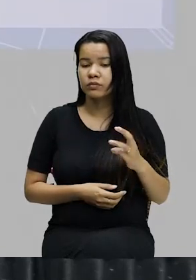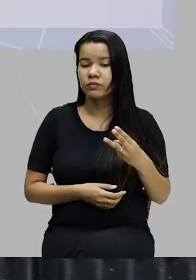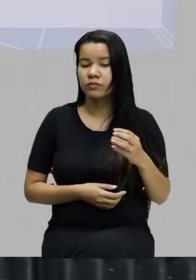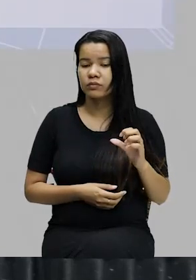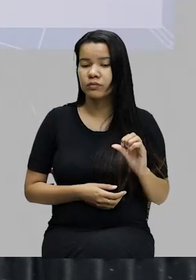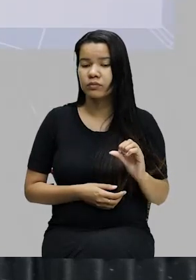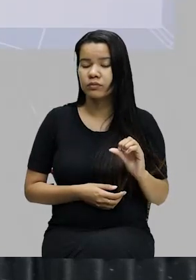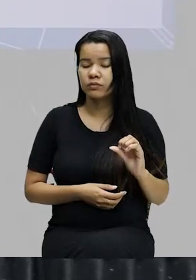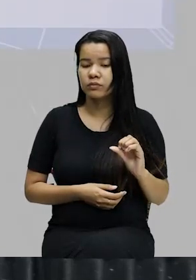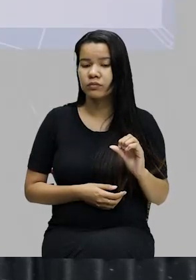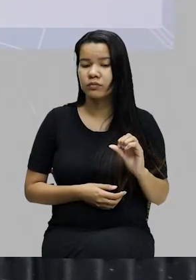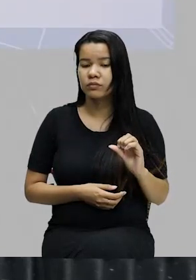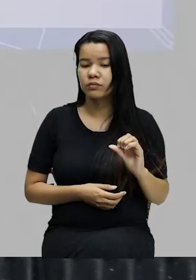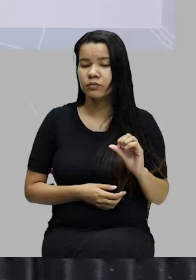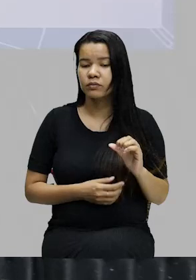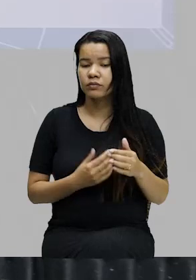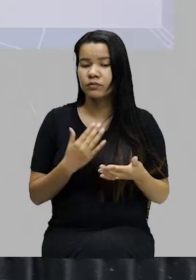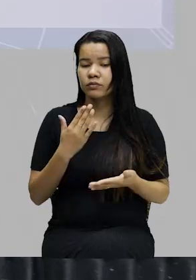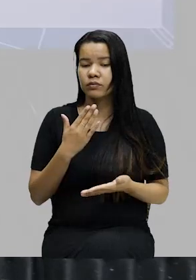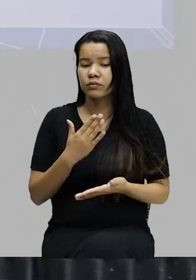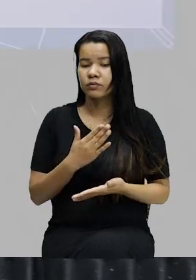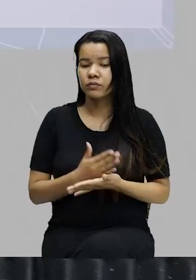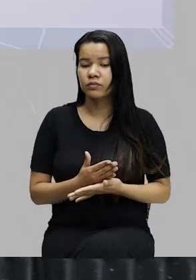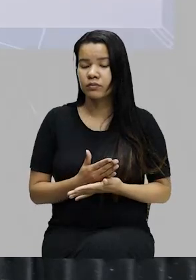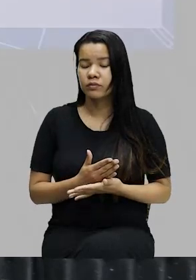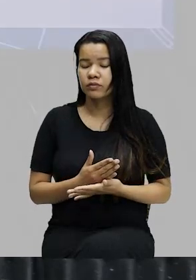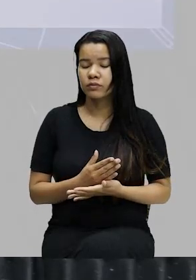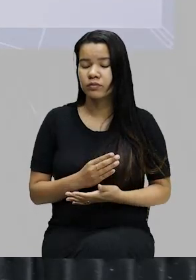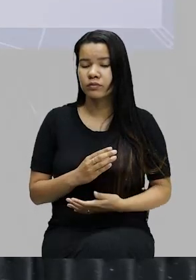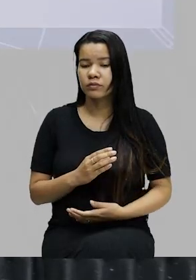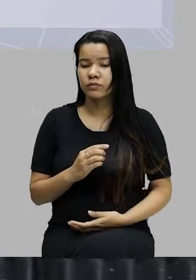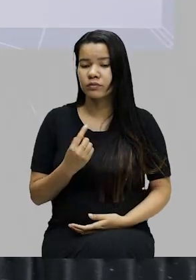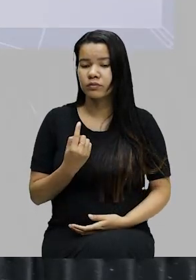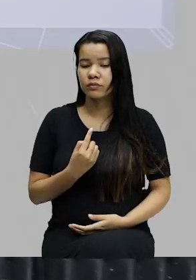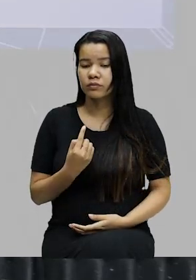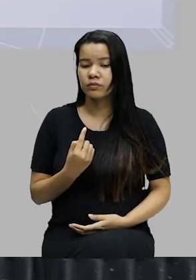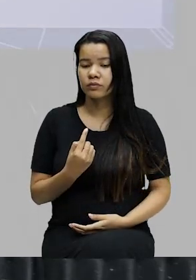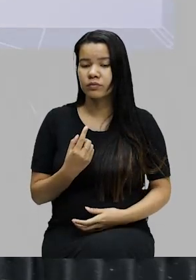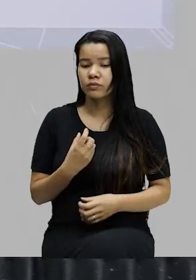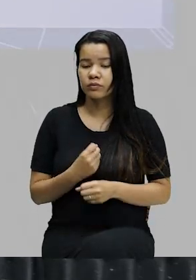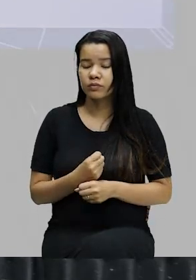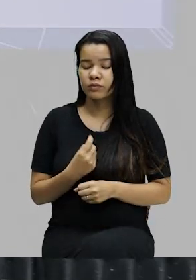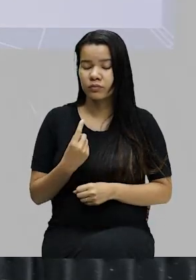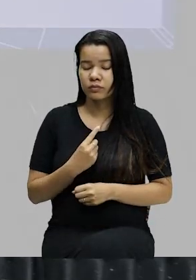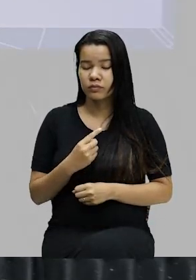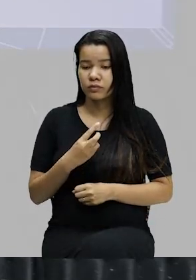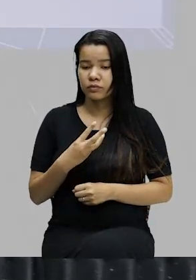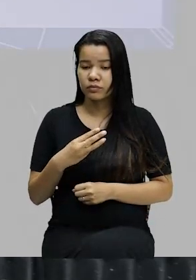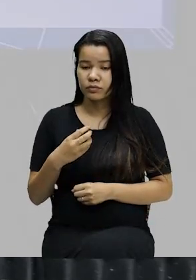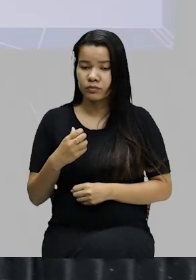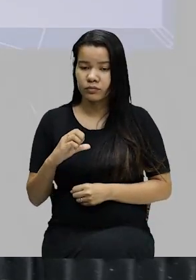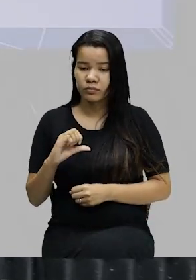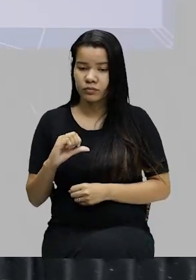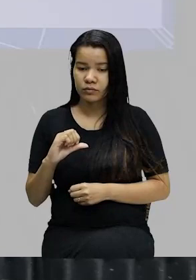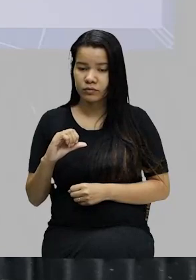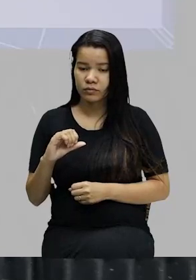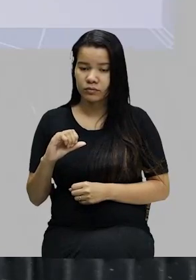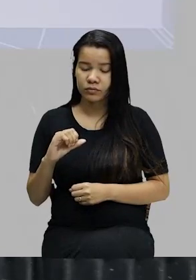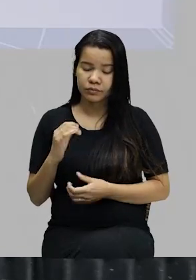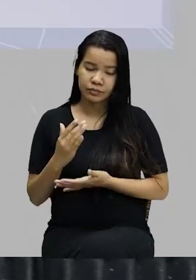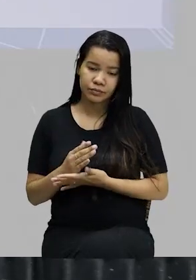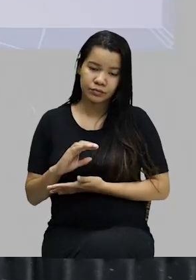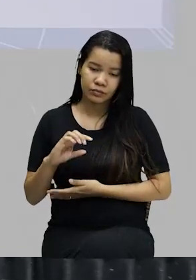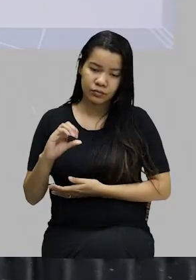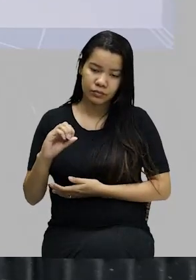1, 0,39 dividido por 0,39 vai dar 1. 39 dividido por 0,39